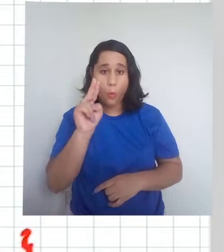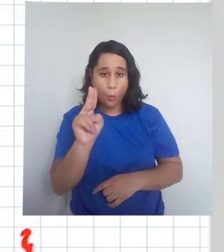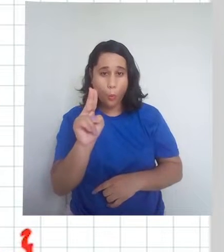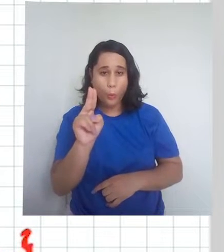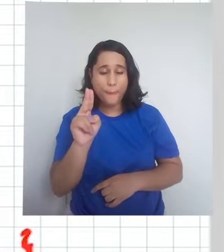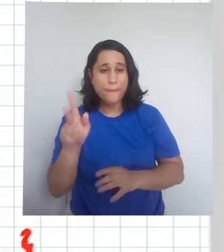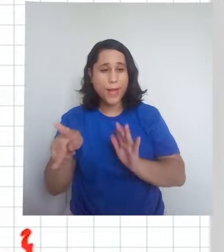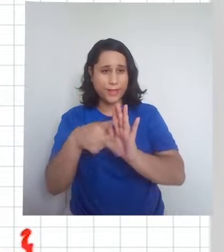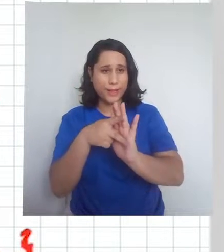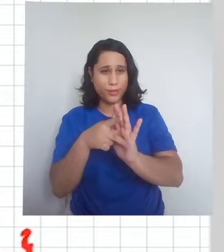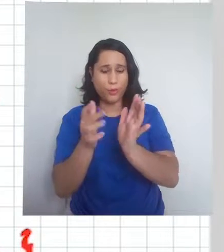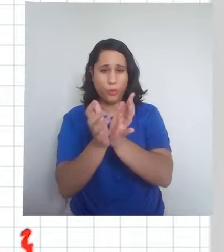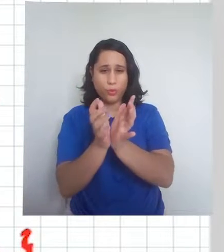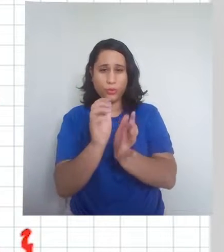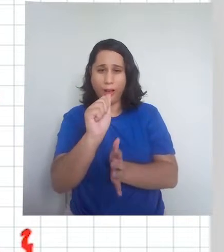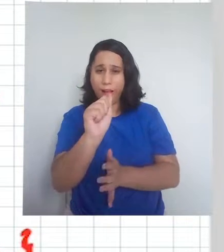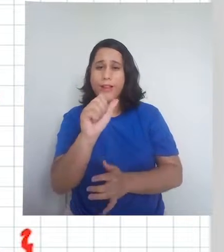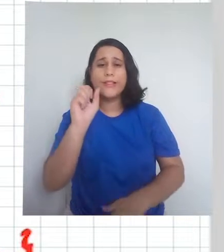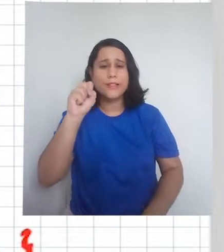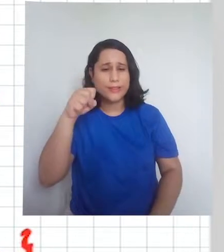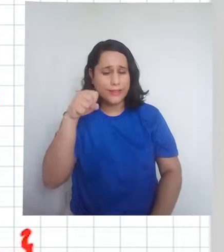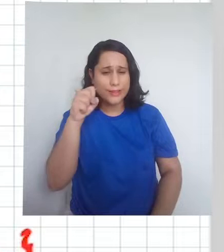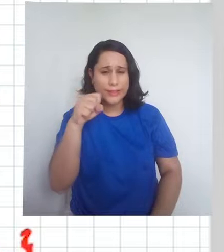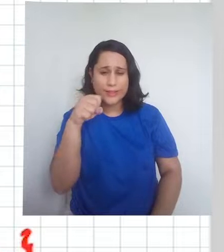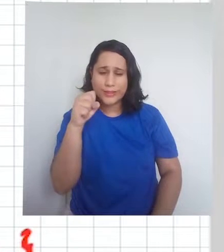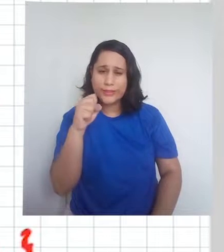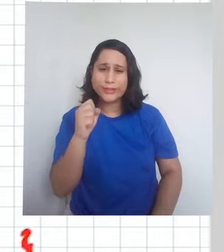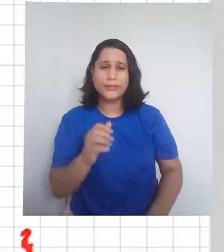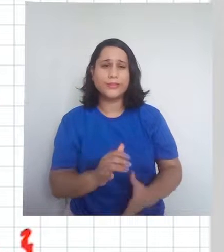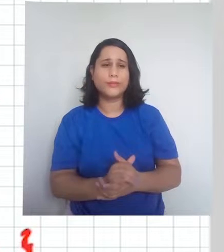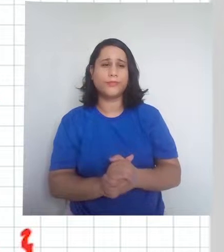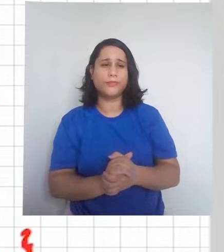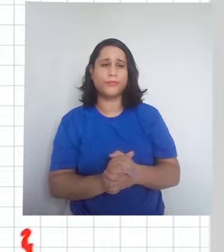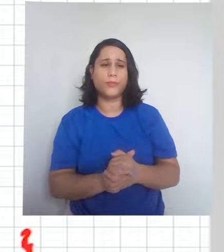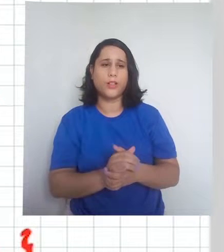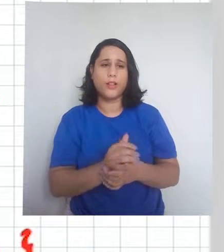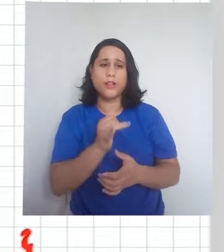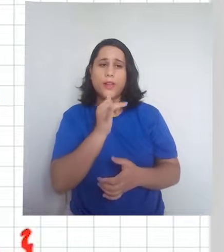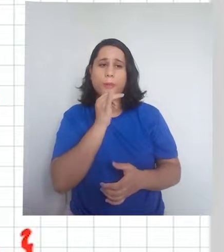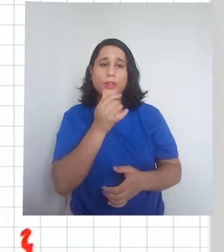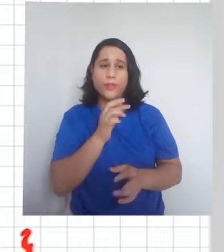não? Pertence. Agora, se eu dissesse, a letra